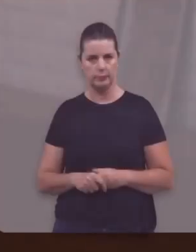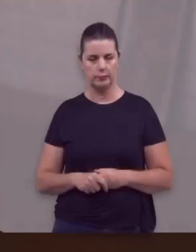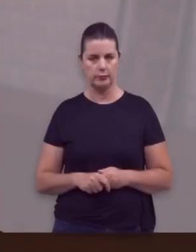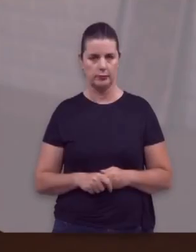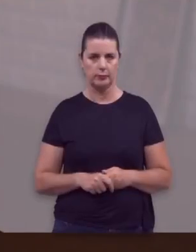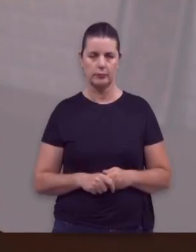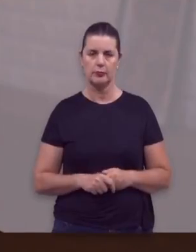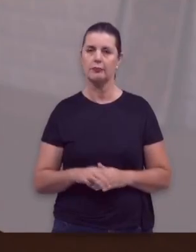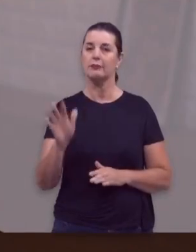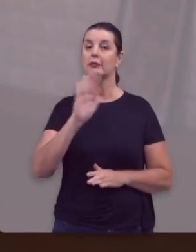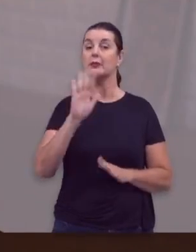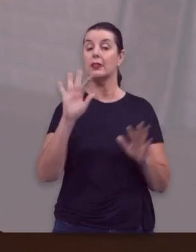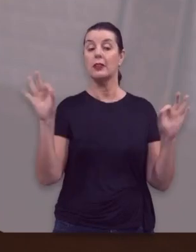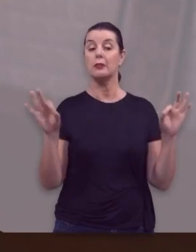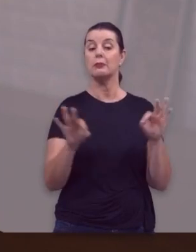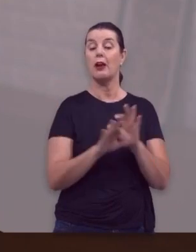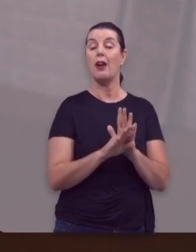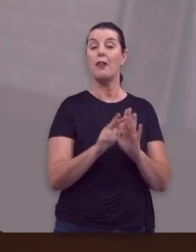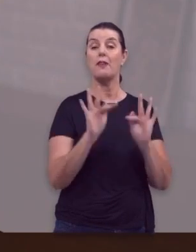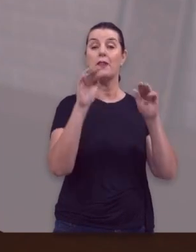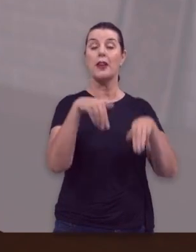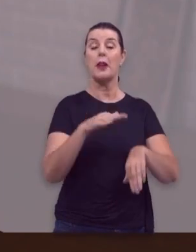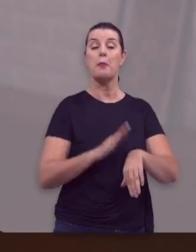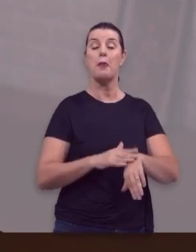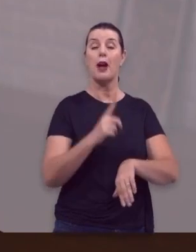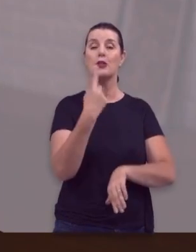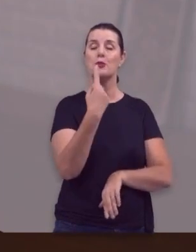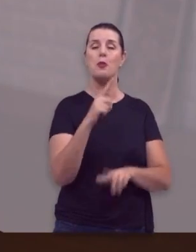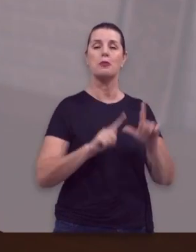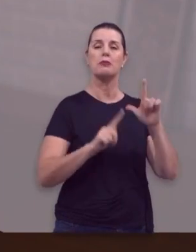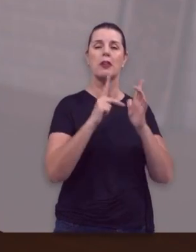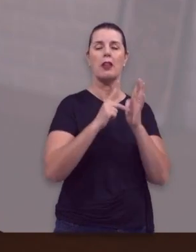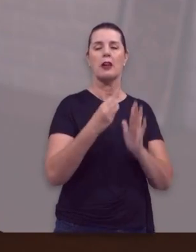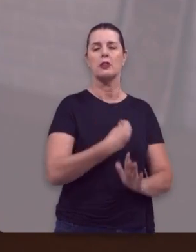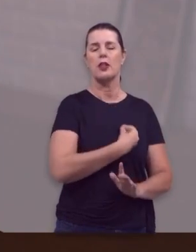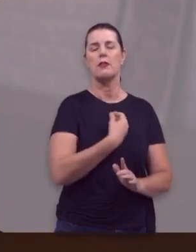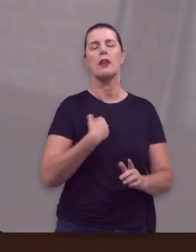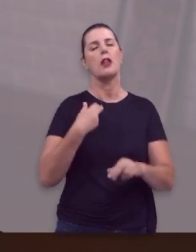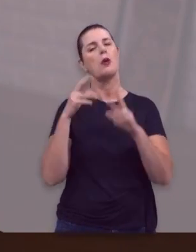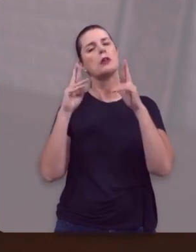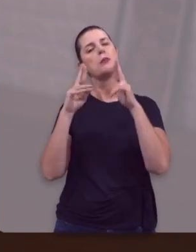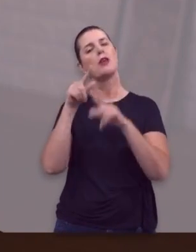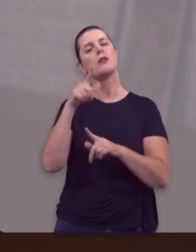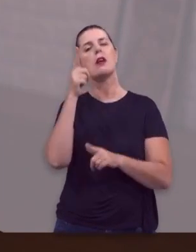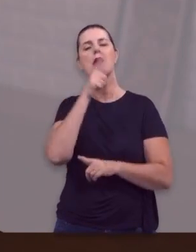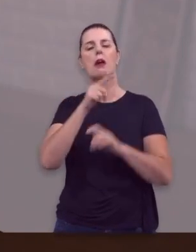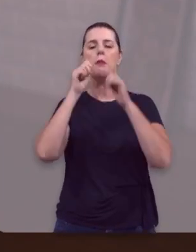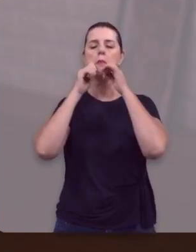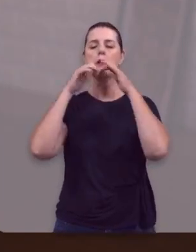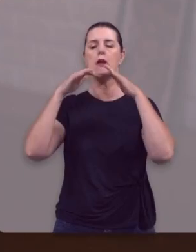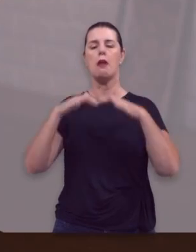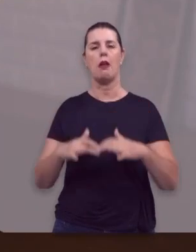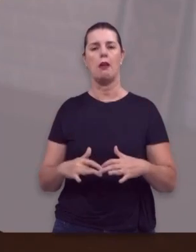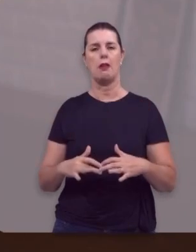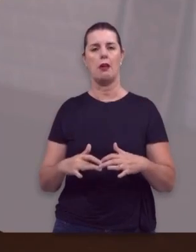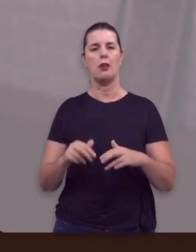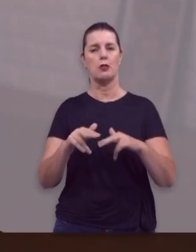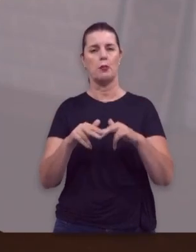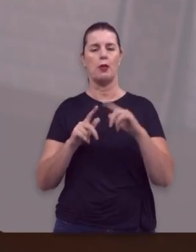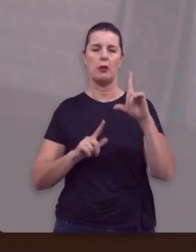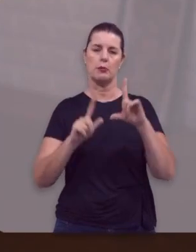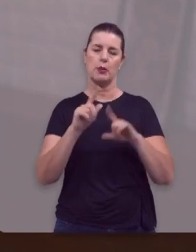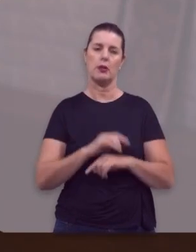Olá, chegamos ao final de mais um Verdade e Vida. Espero que você tenha sido ricamente abençoado por esse programa. Então,